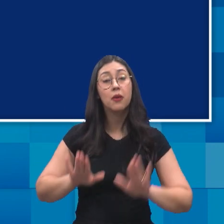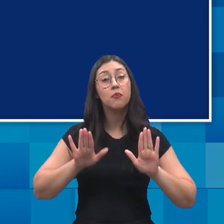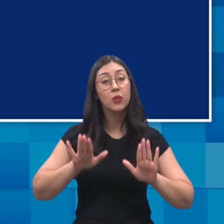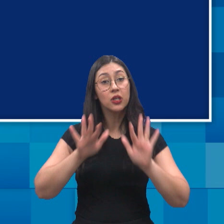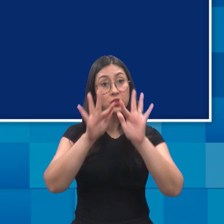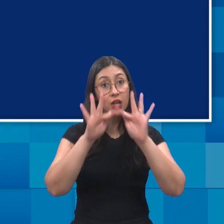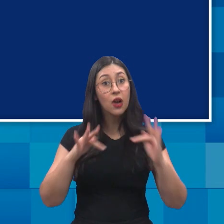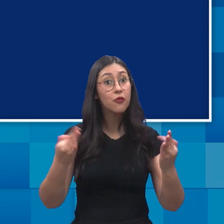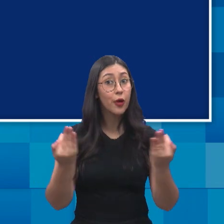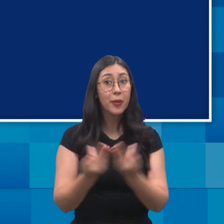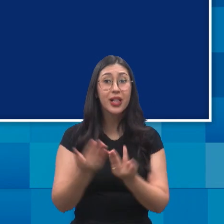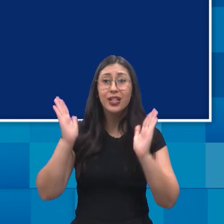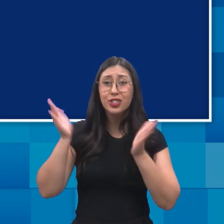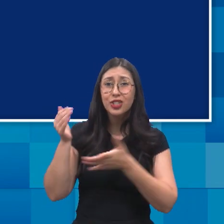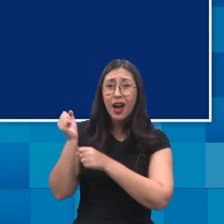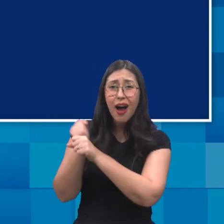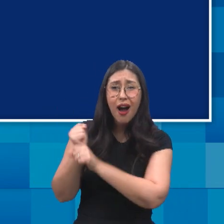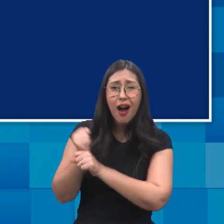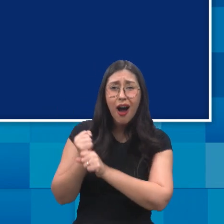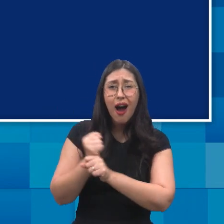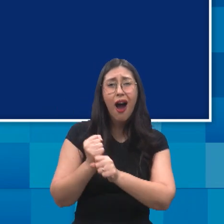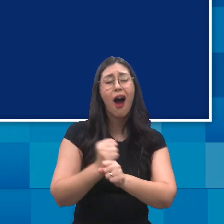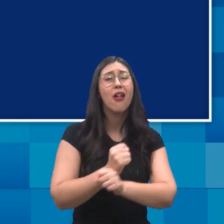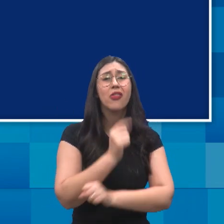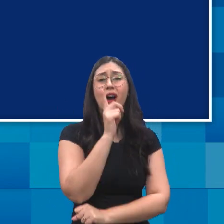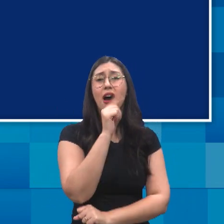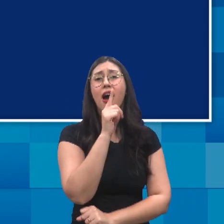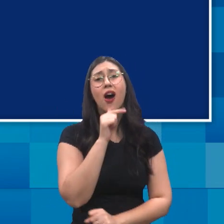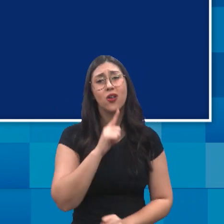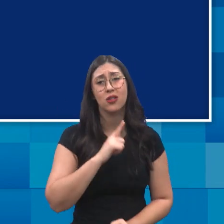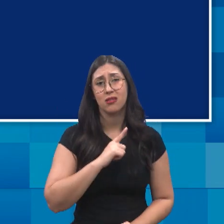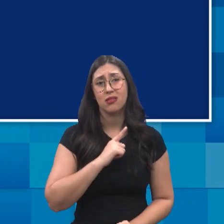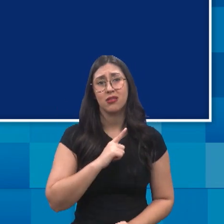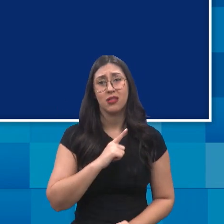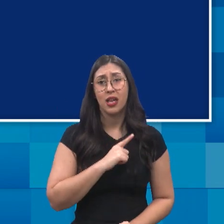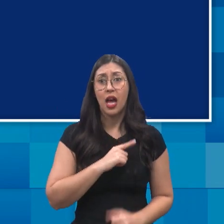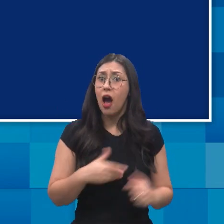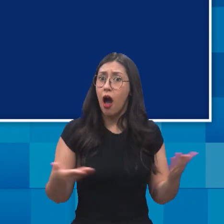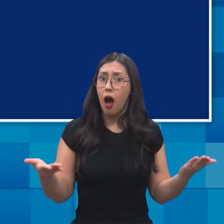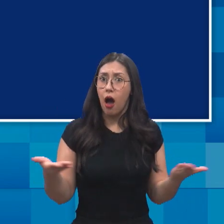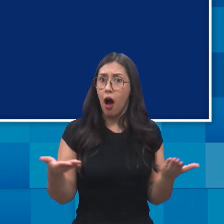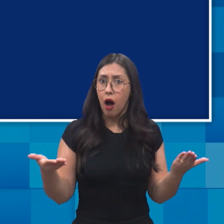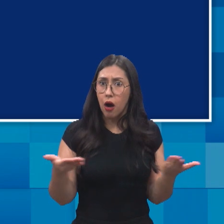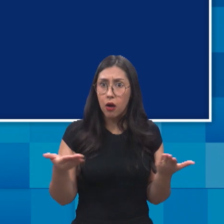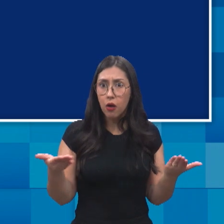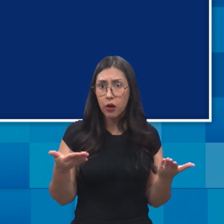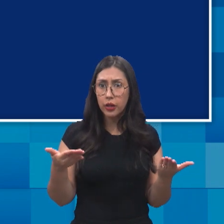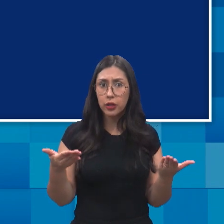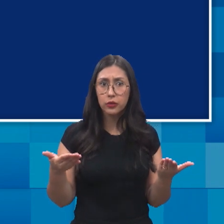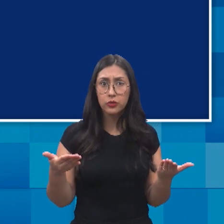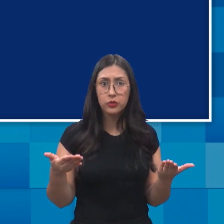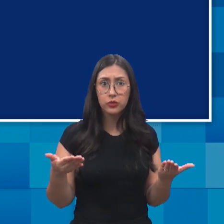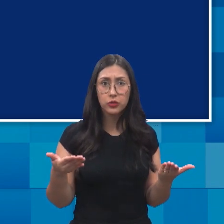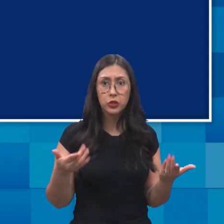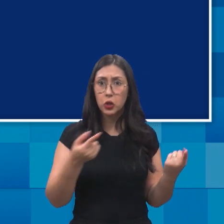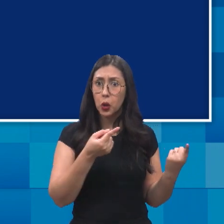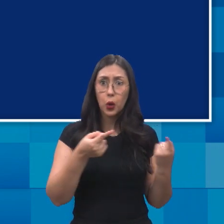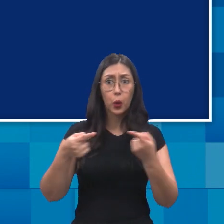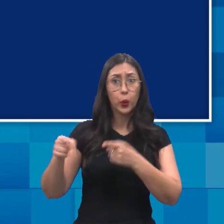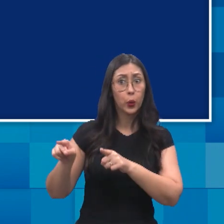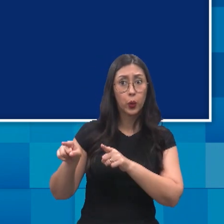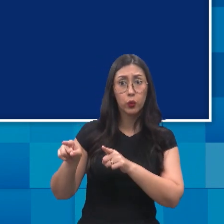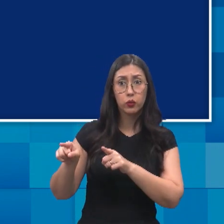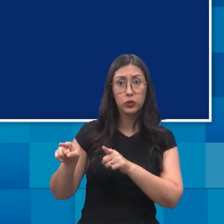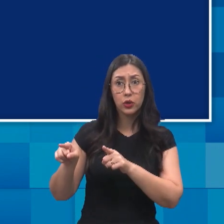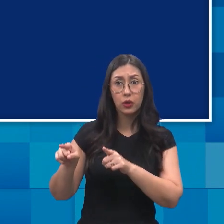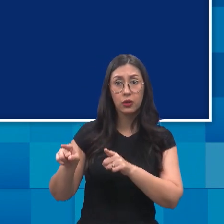água há muitos anos, essa casa recebe água há muitos anos. E só agora, depois que ela virou contra o governo,